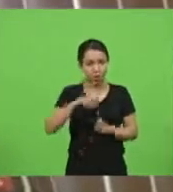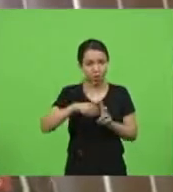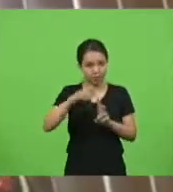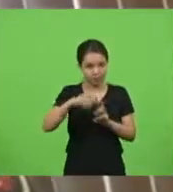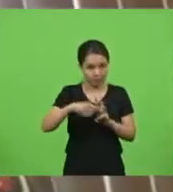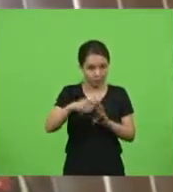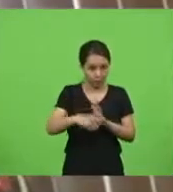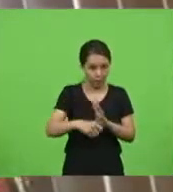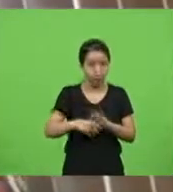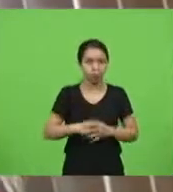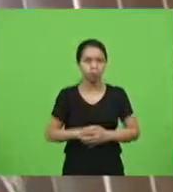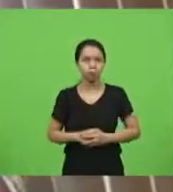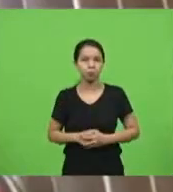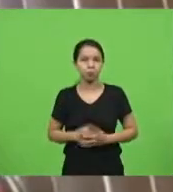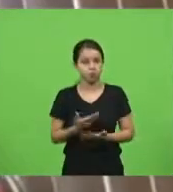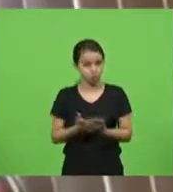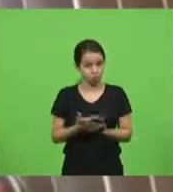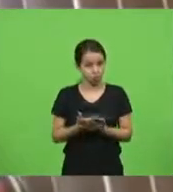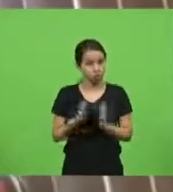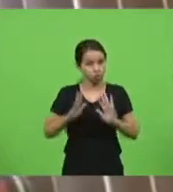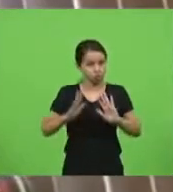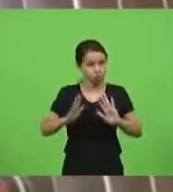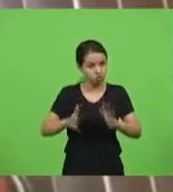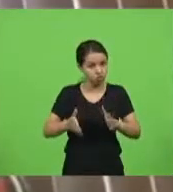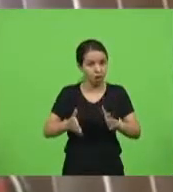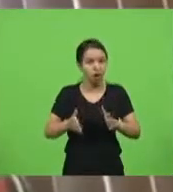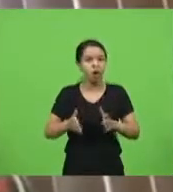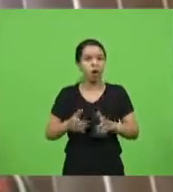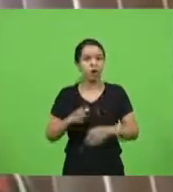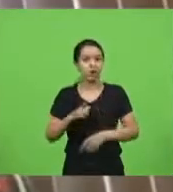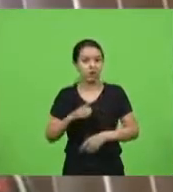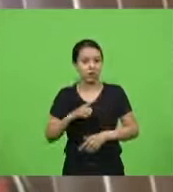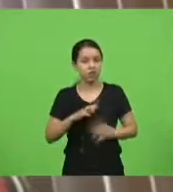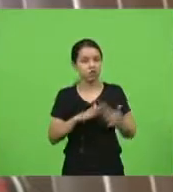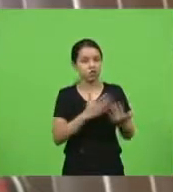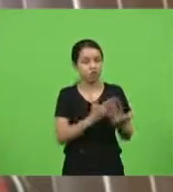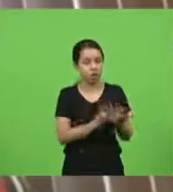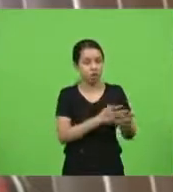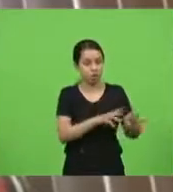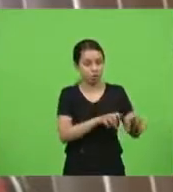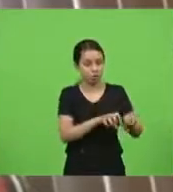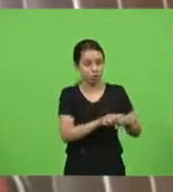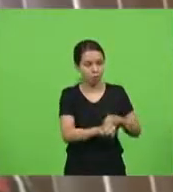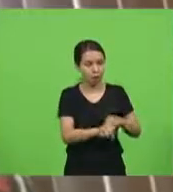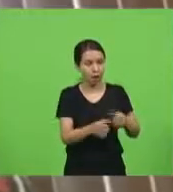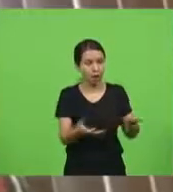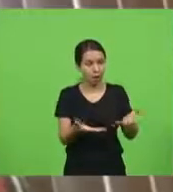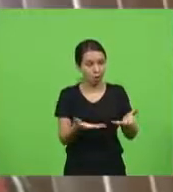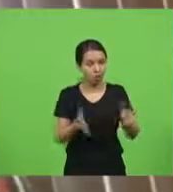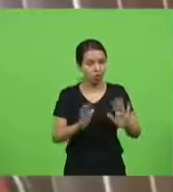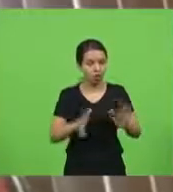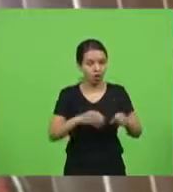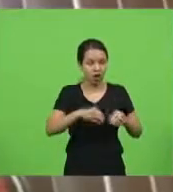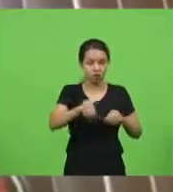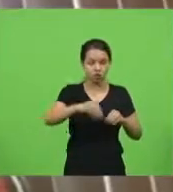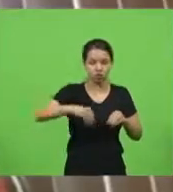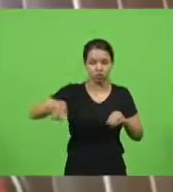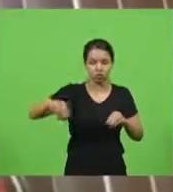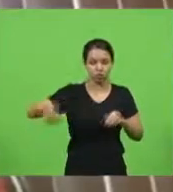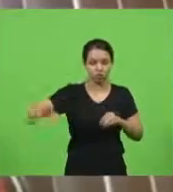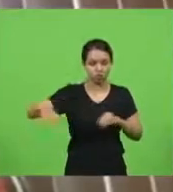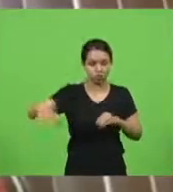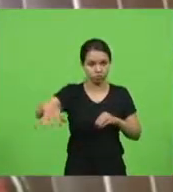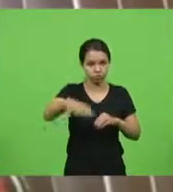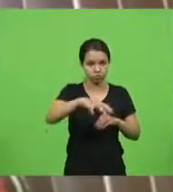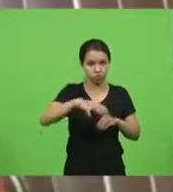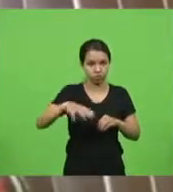Esse estudo foi feito, nós estamos com uma escola formada, que foi distribuída agora, tem mais uma escola que se forma